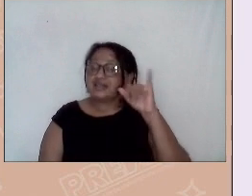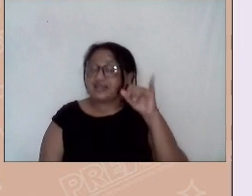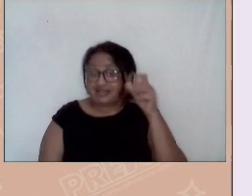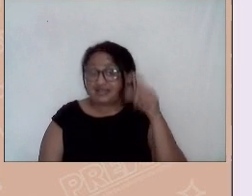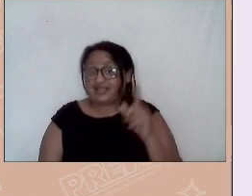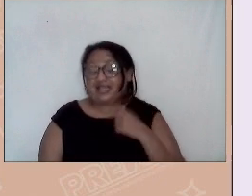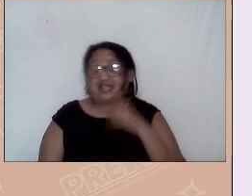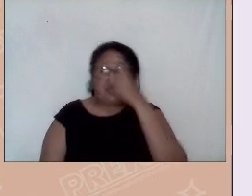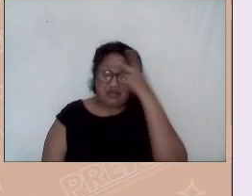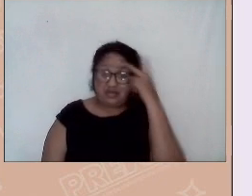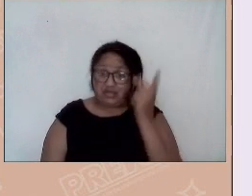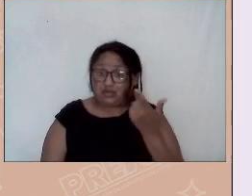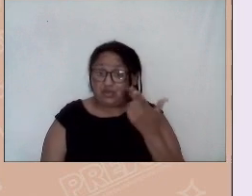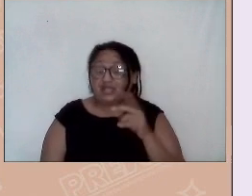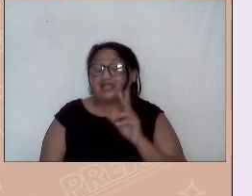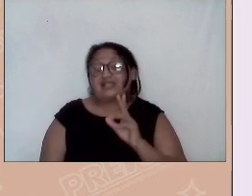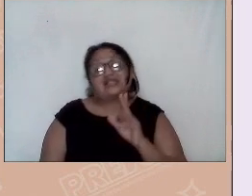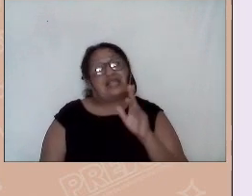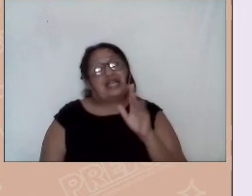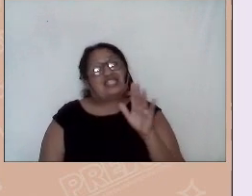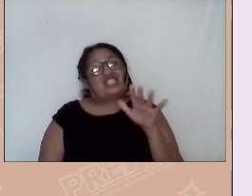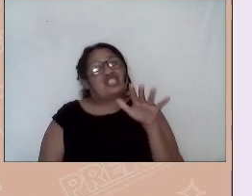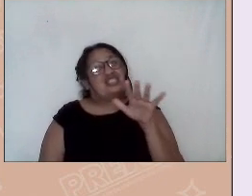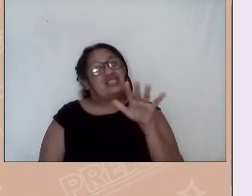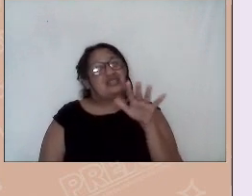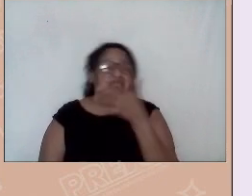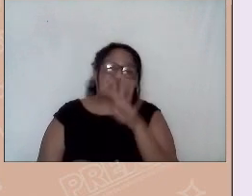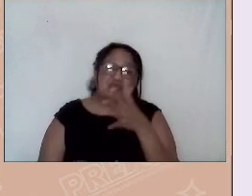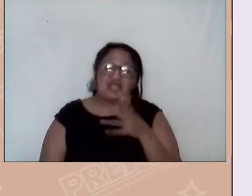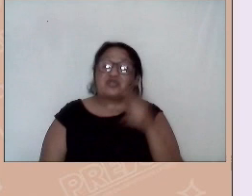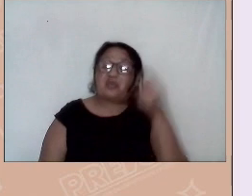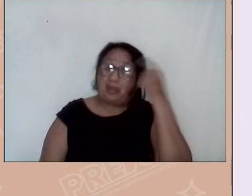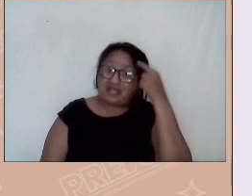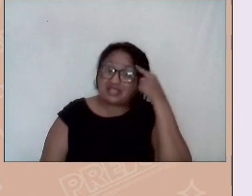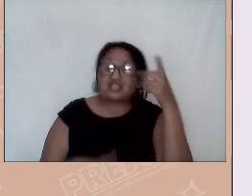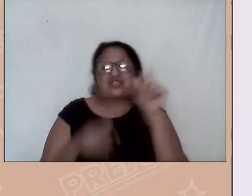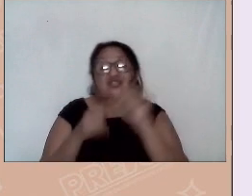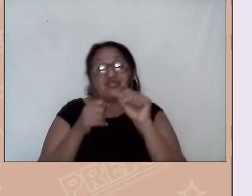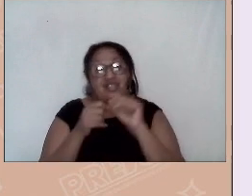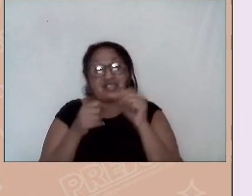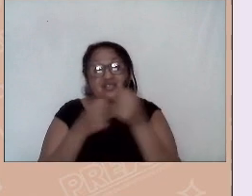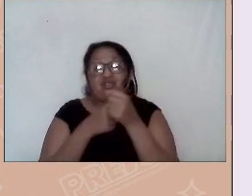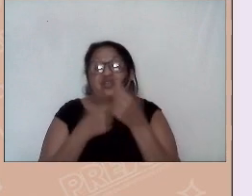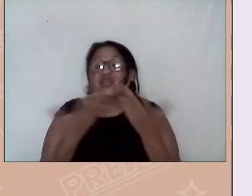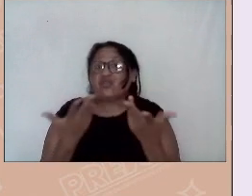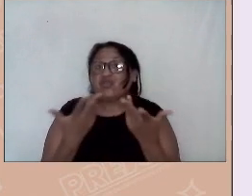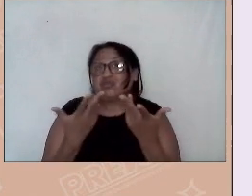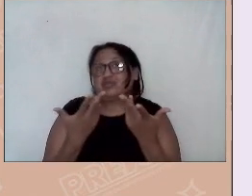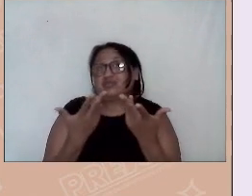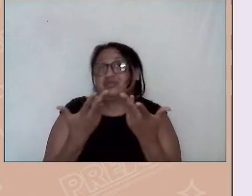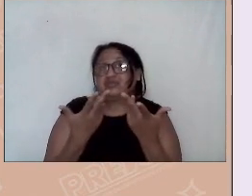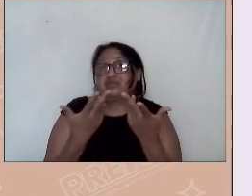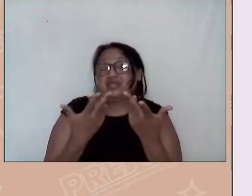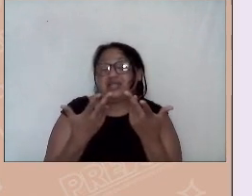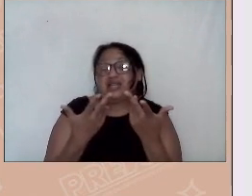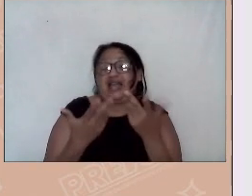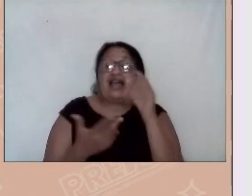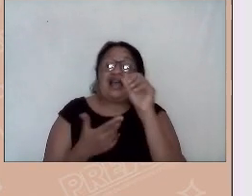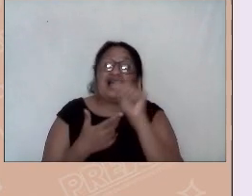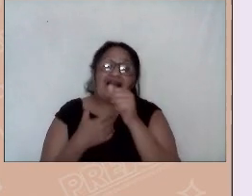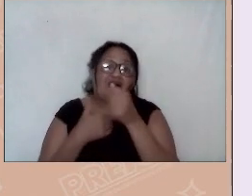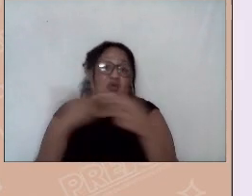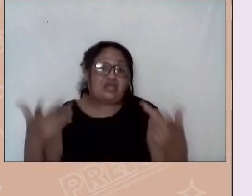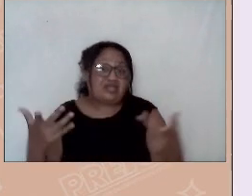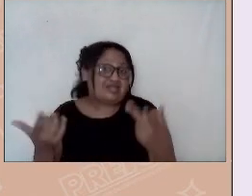sempre sempre não geralmente pensam que eu estou fazendo naughty perverso admission admissão admissão perversa uma